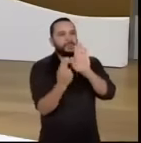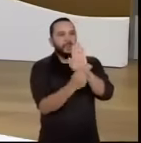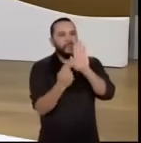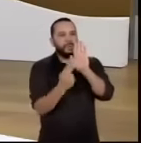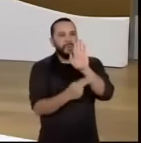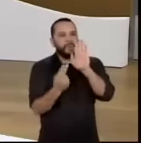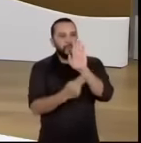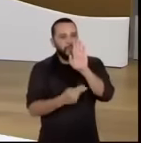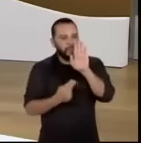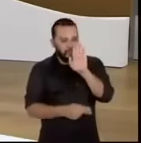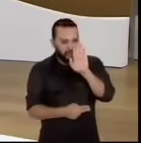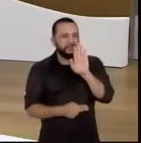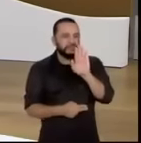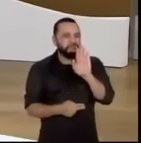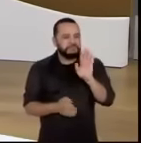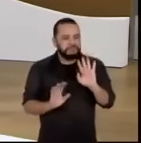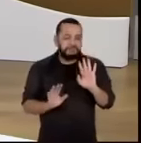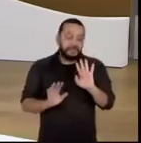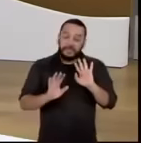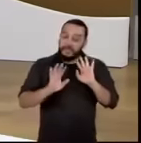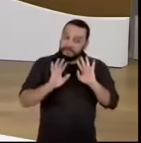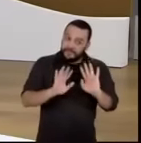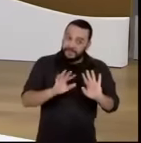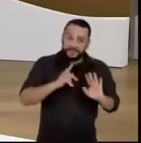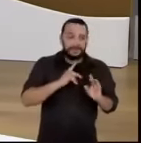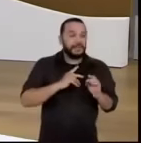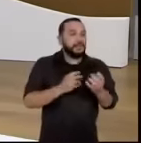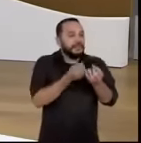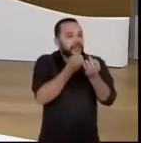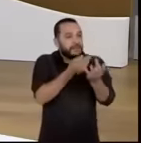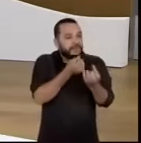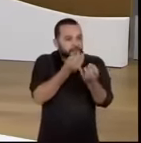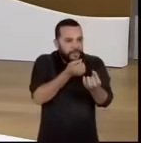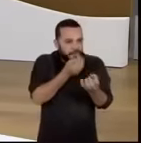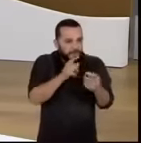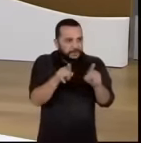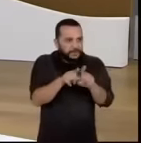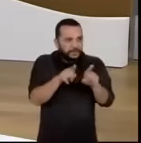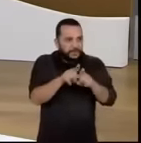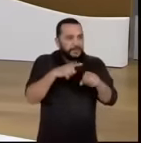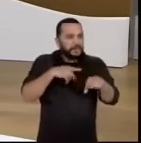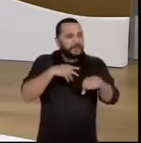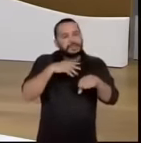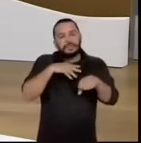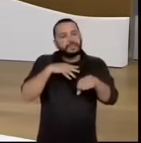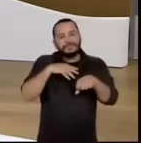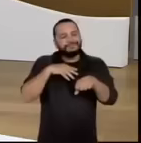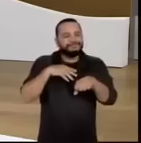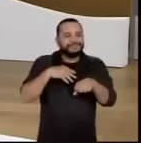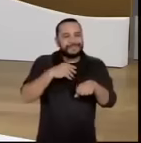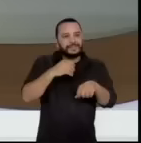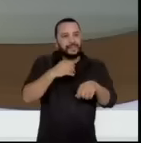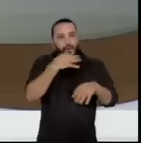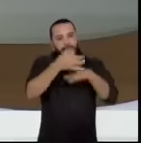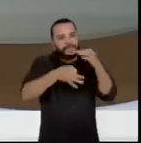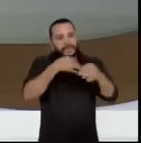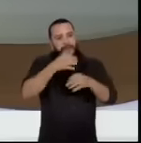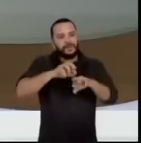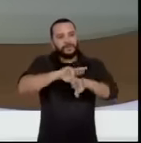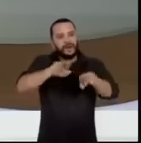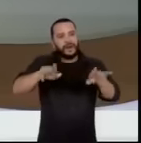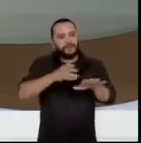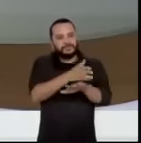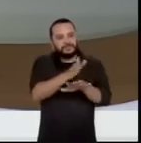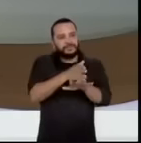entender? Chegam informações, sugestões ou insinuações, enfim, de todos os lados. Eu só queria fazer uma ponderação, por